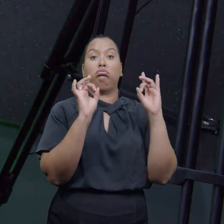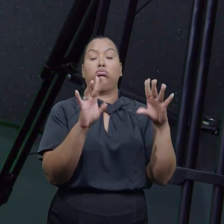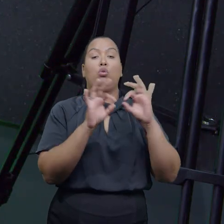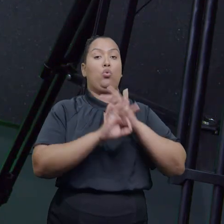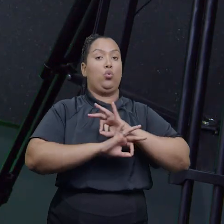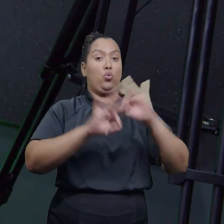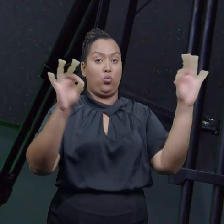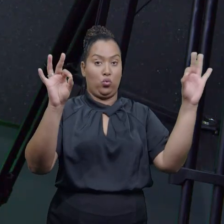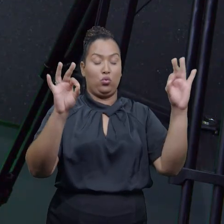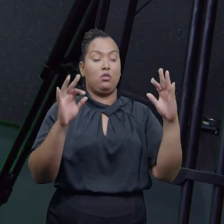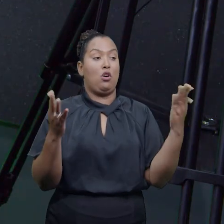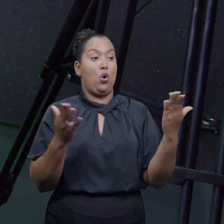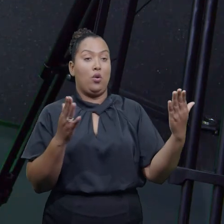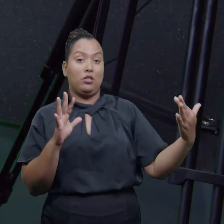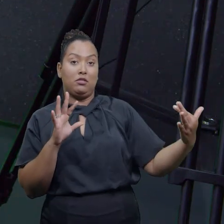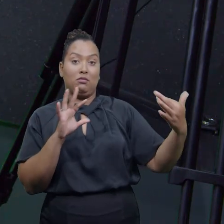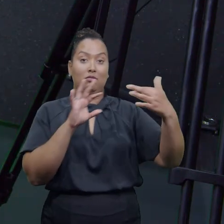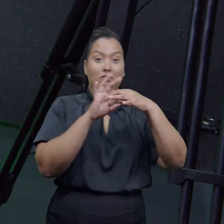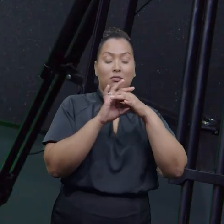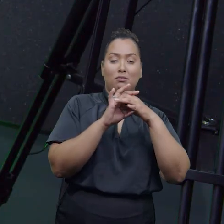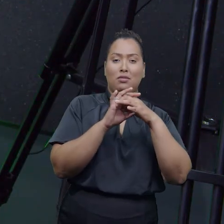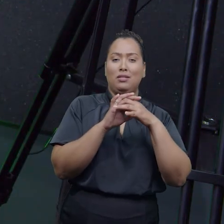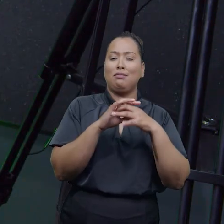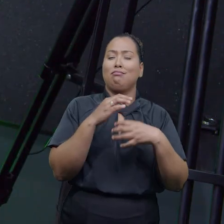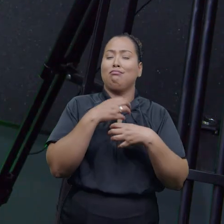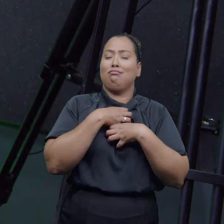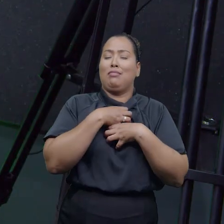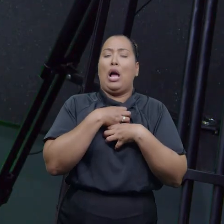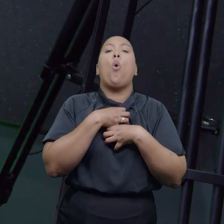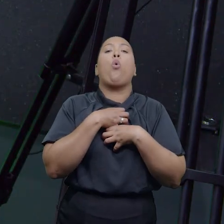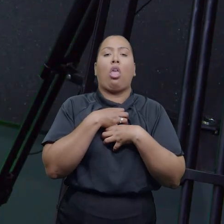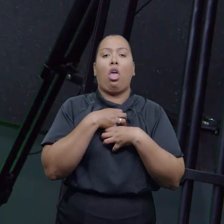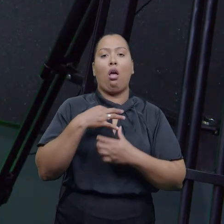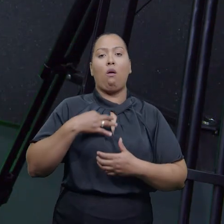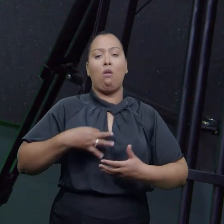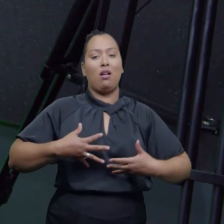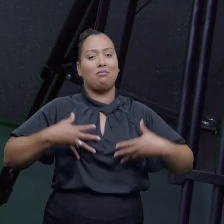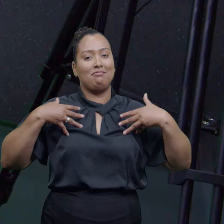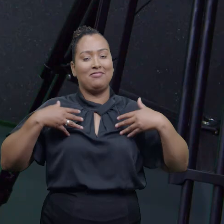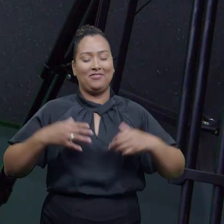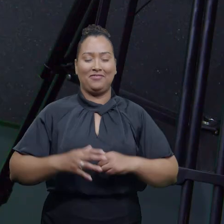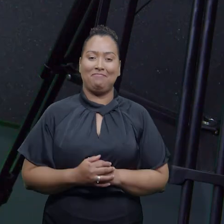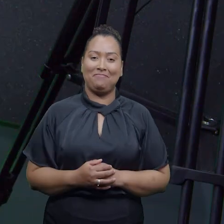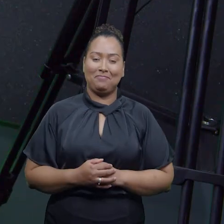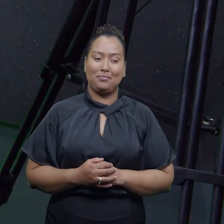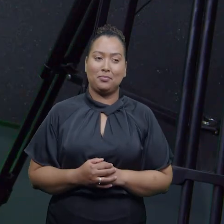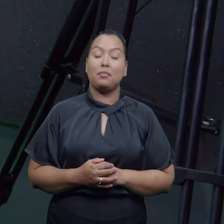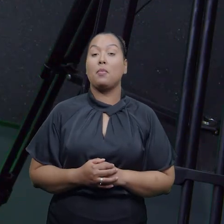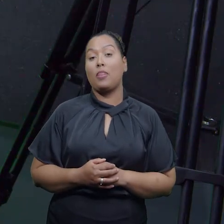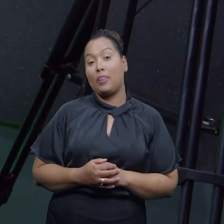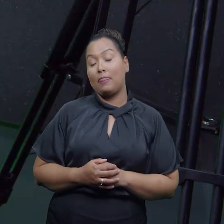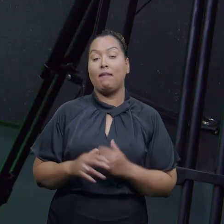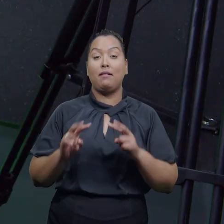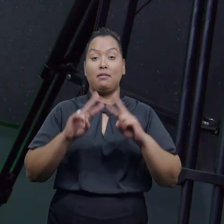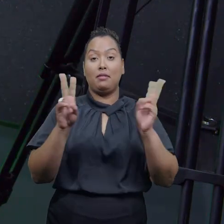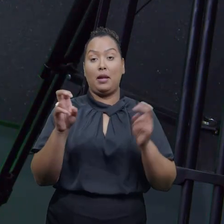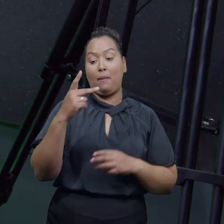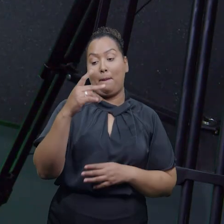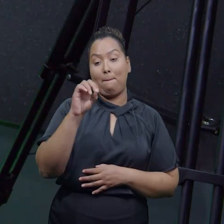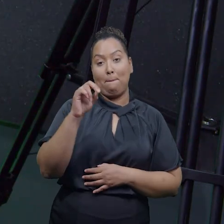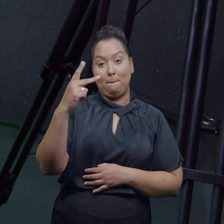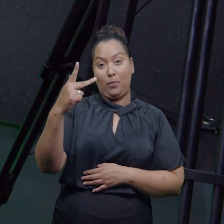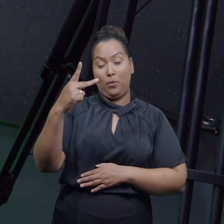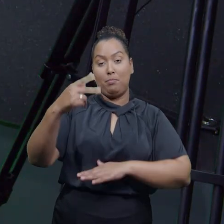muito valioso, e essa parceria com os senhores nos deixa muito, muito honrados. E, enfim, o